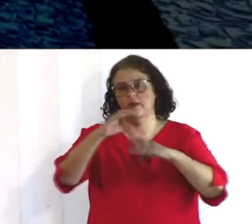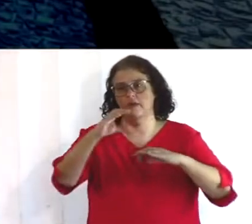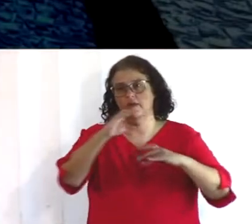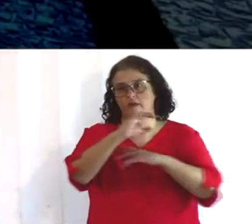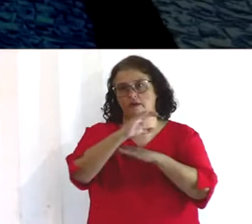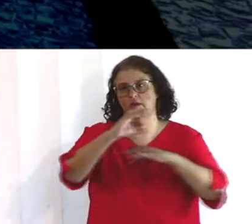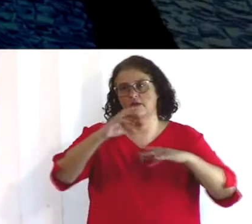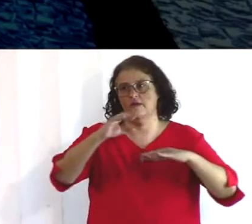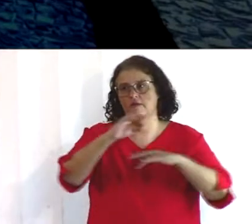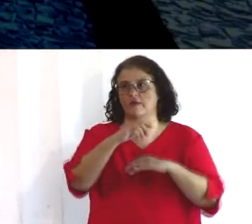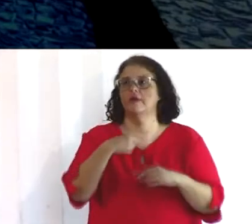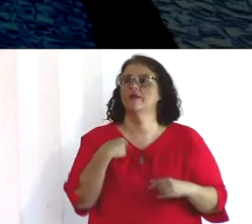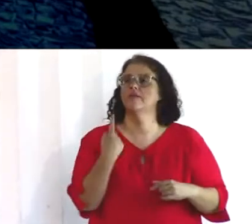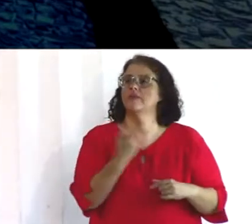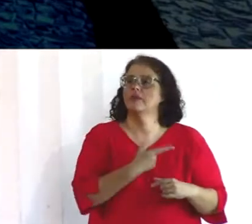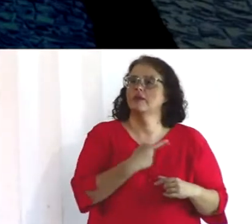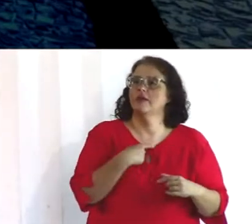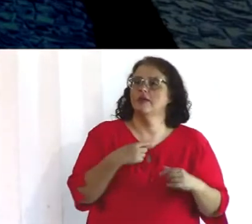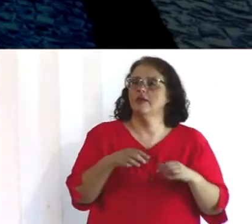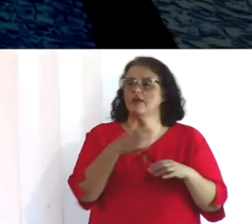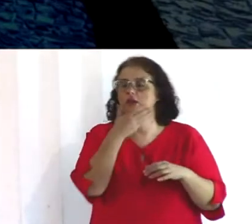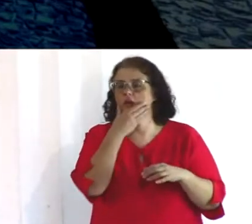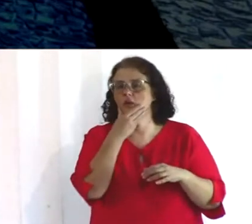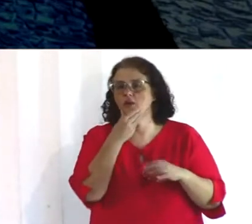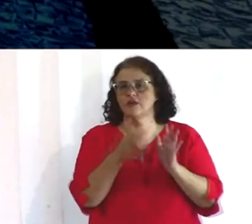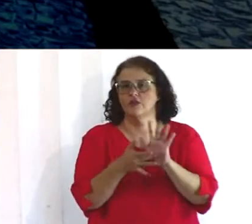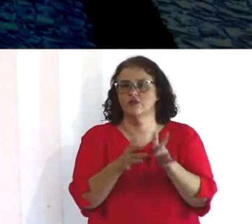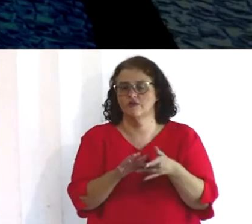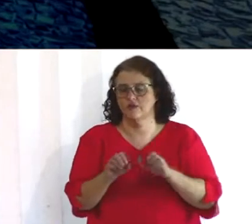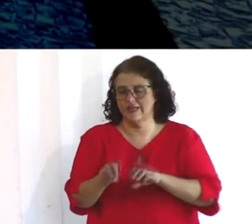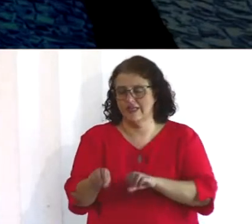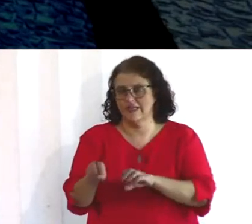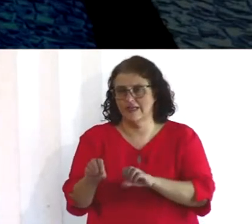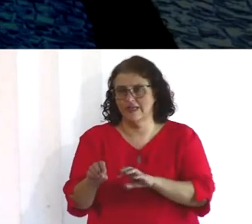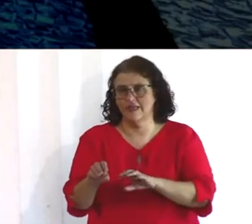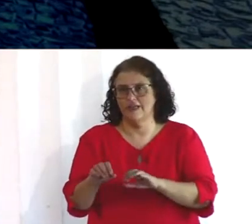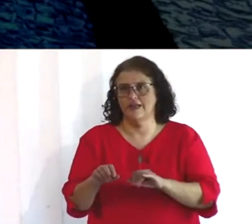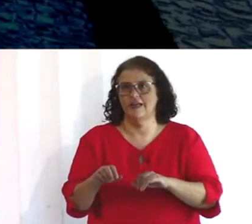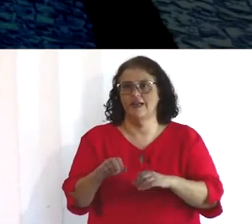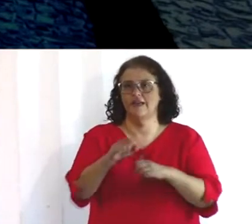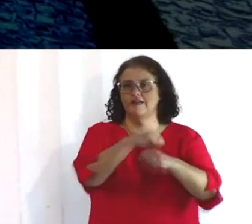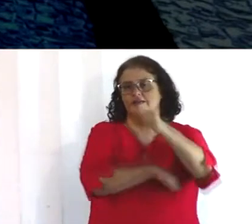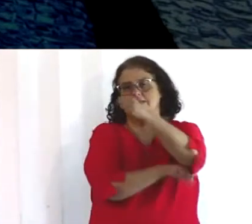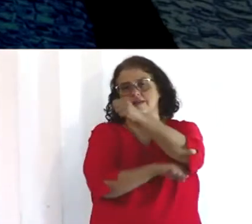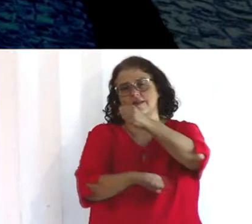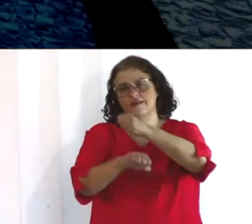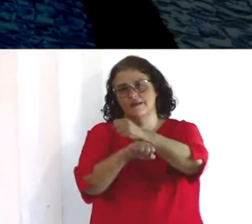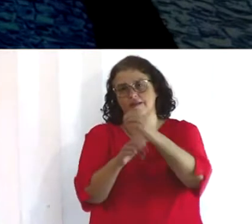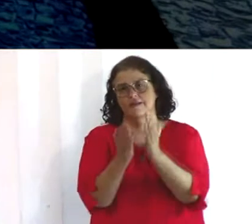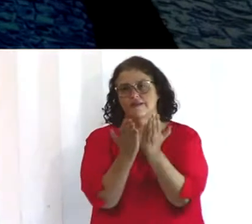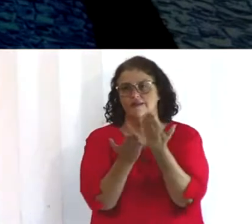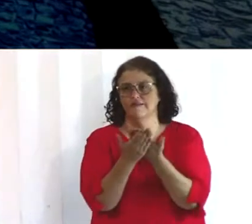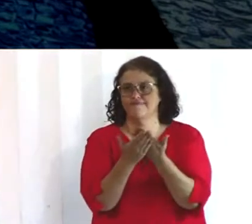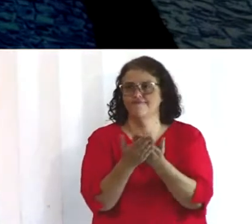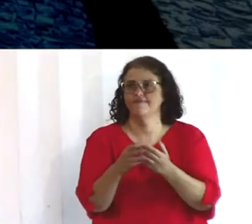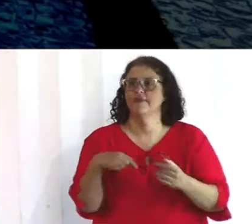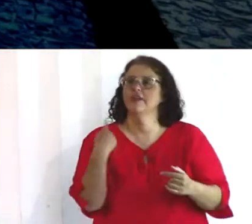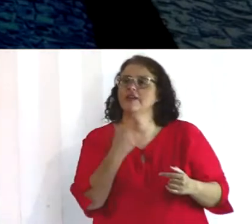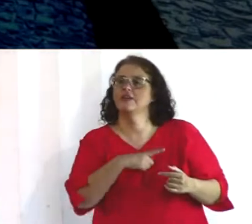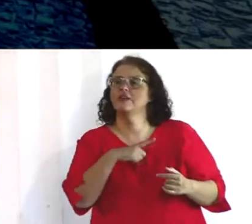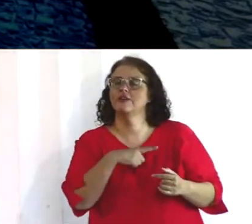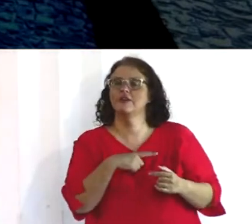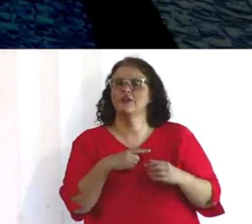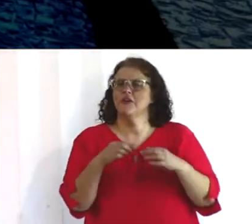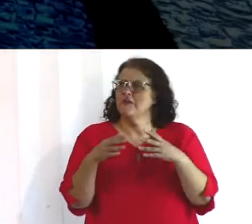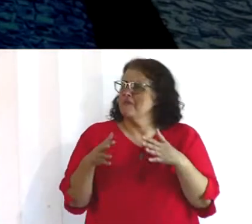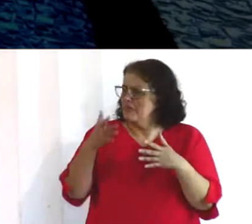logo no sábado foi ele ensinar na sinagoga. Maravilharam-se da sua doutrina, porque os ensinava como